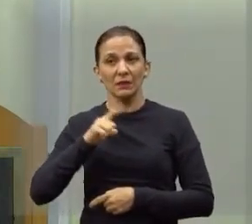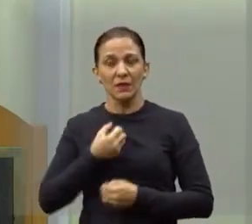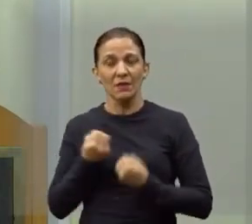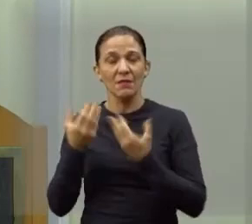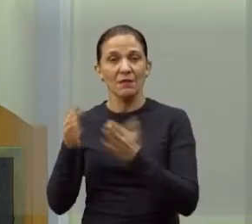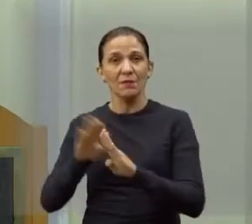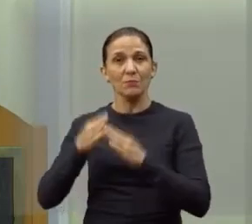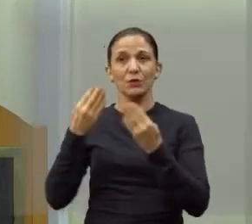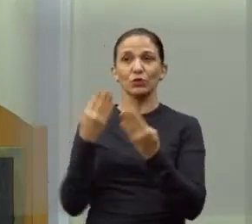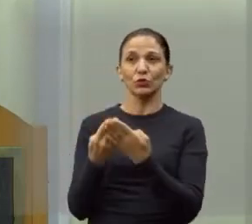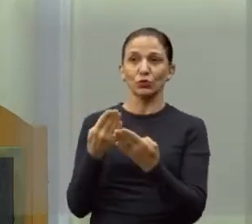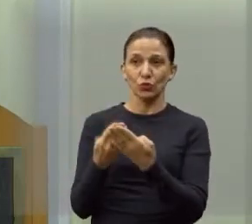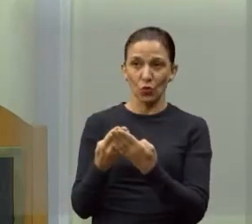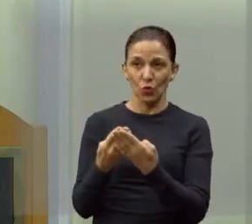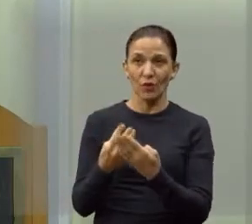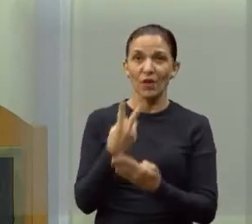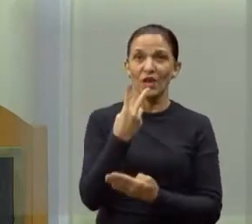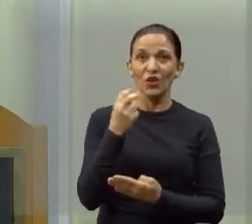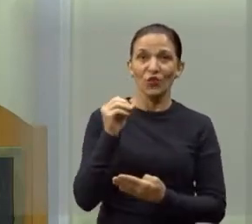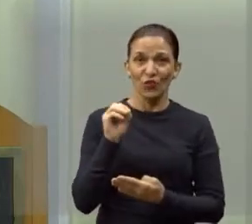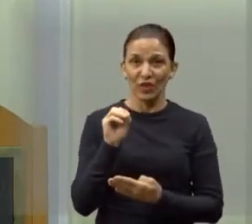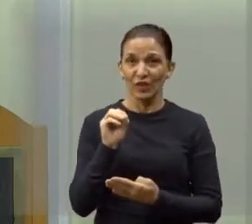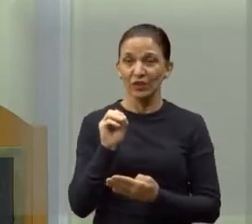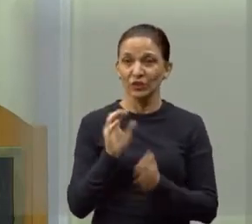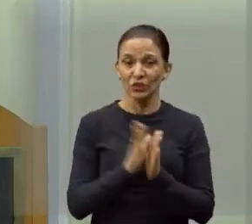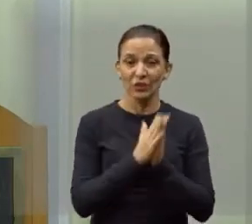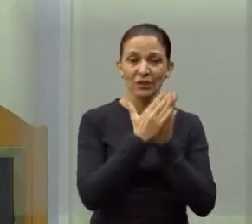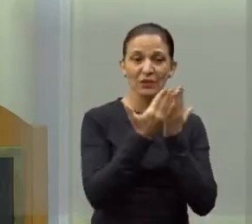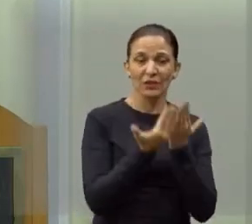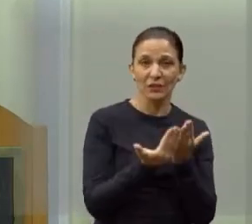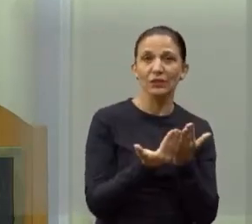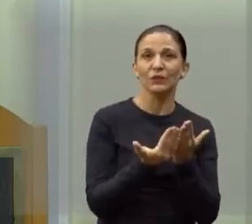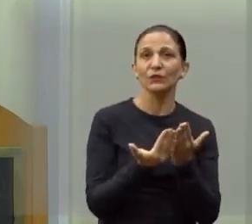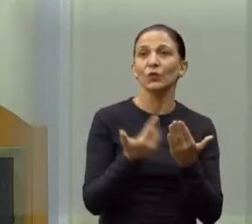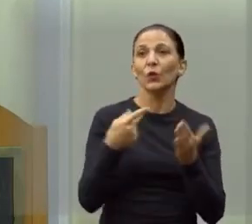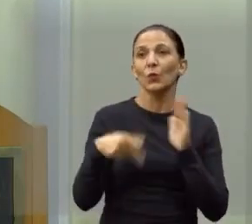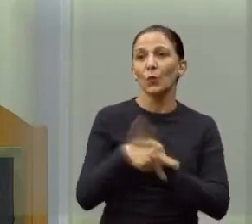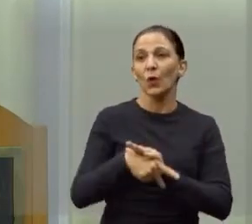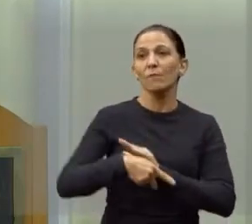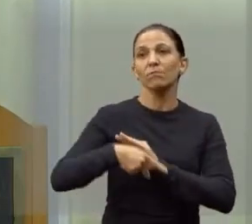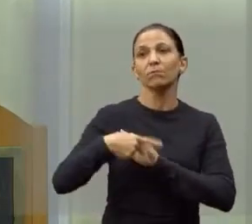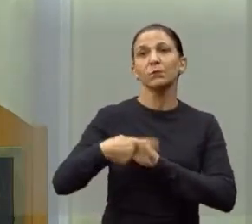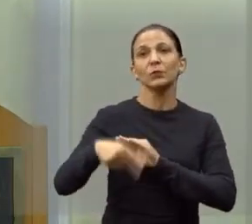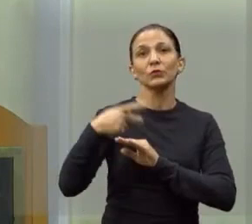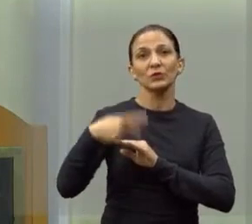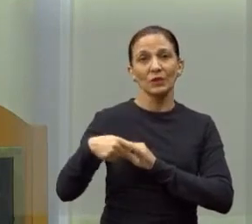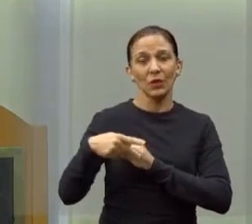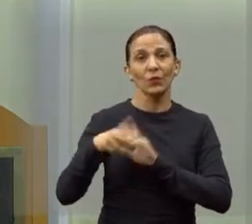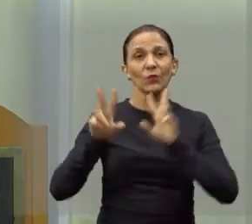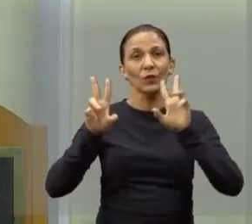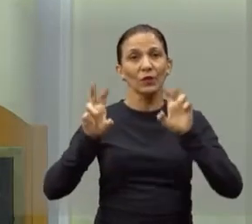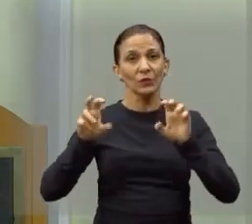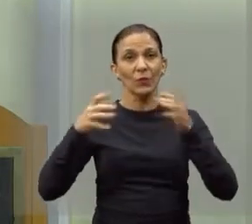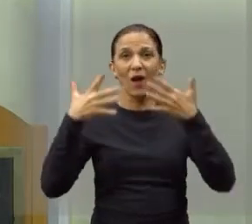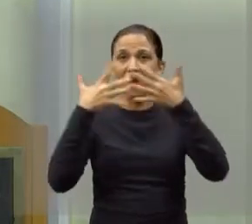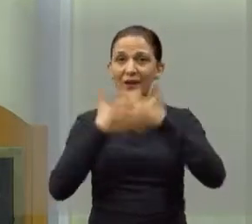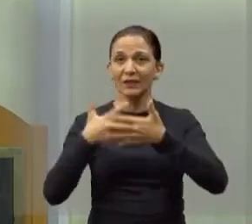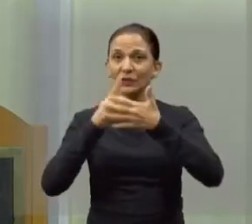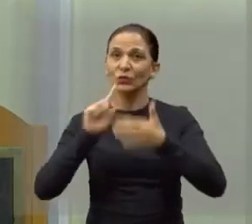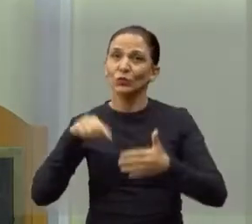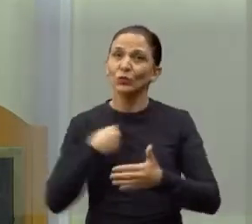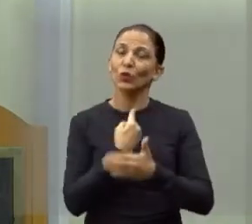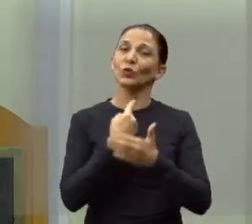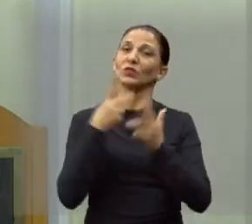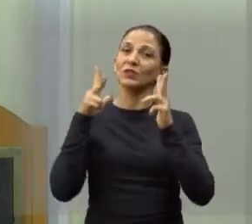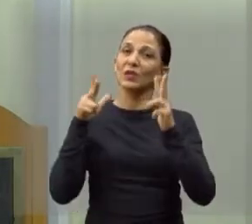nossas escolas 20 exemplares do seu livro, Cantando a Gente é Igual. Moacir,